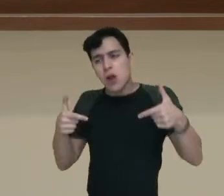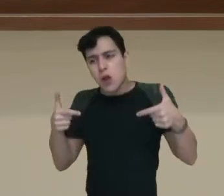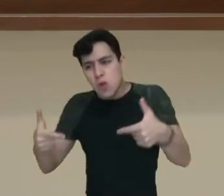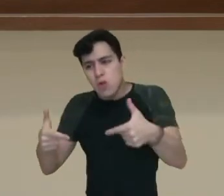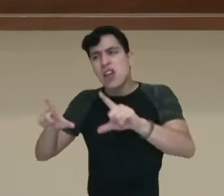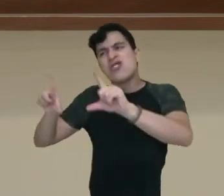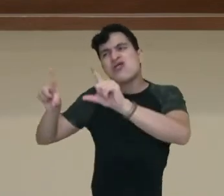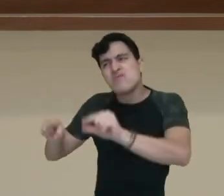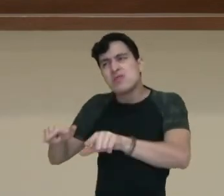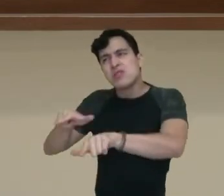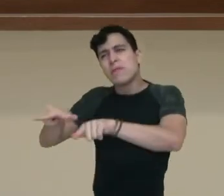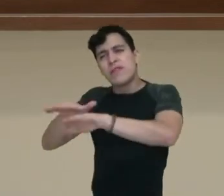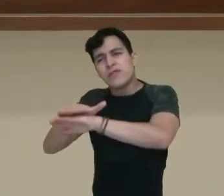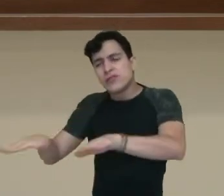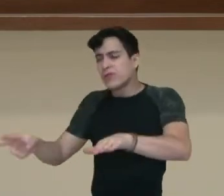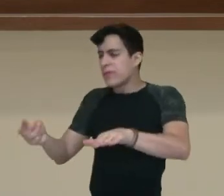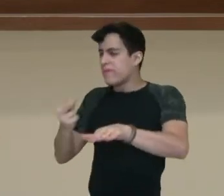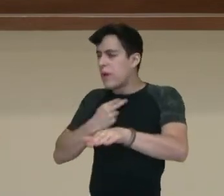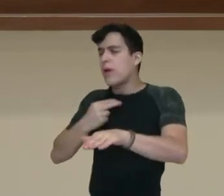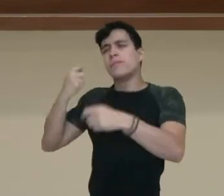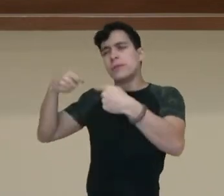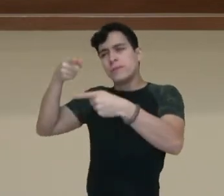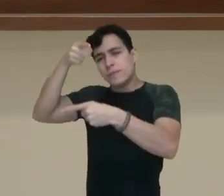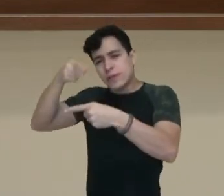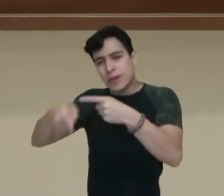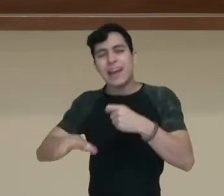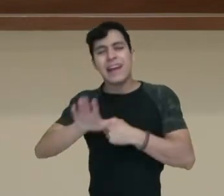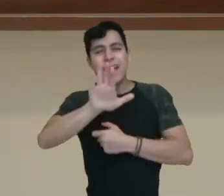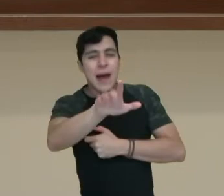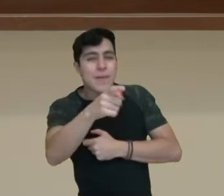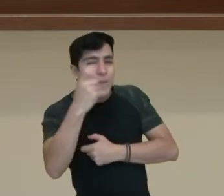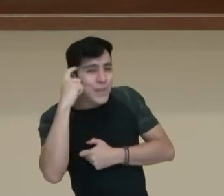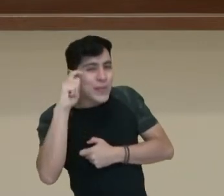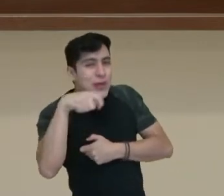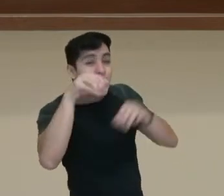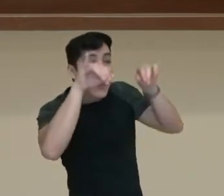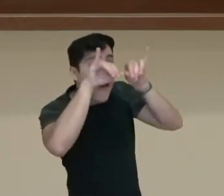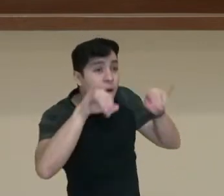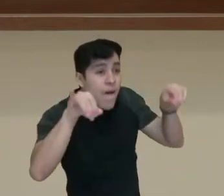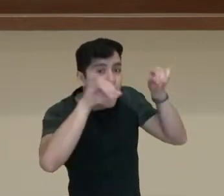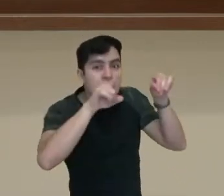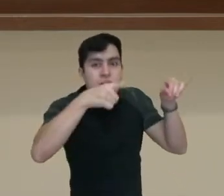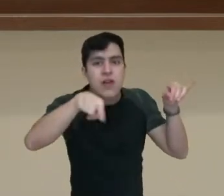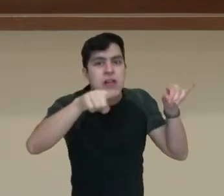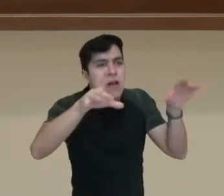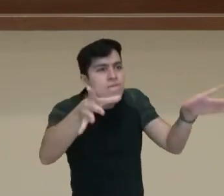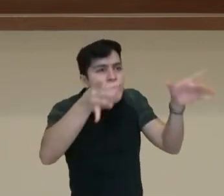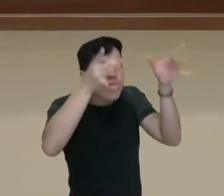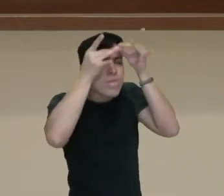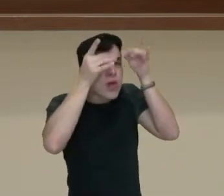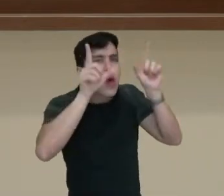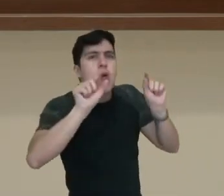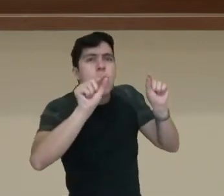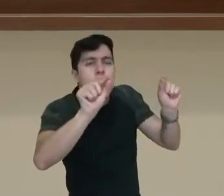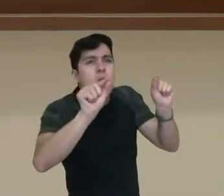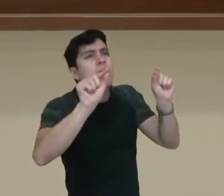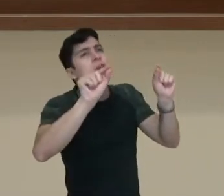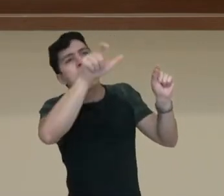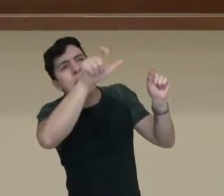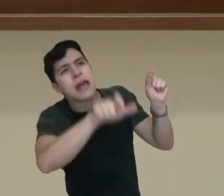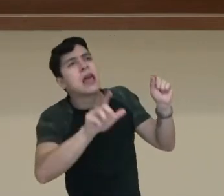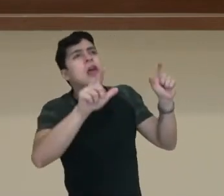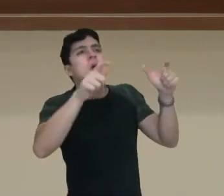Então, toda vez que a gente pensar em notícia, isso tem que estar na sua mente. O que, quem, quando,